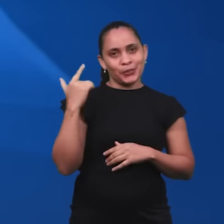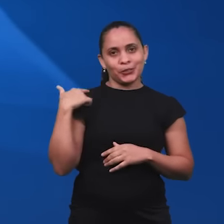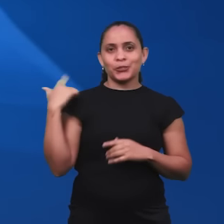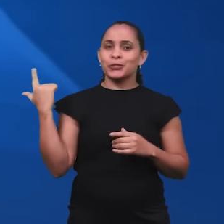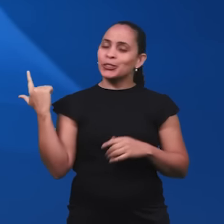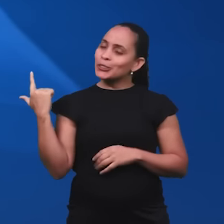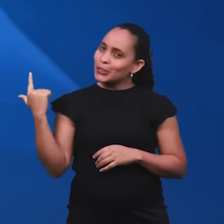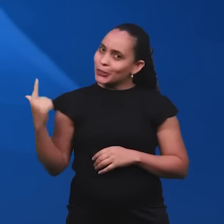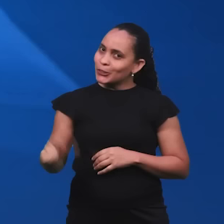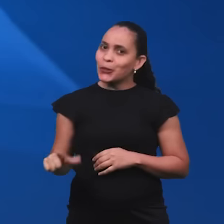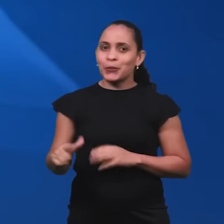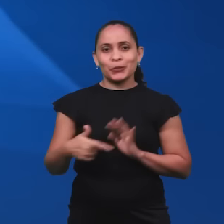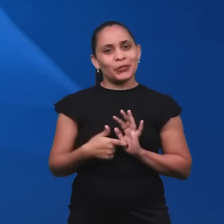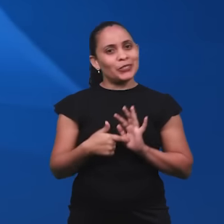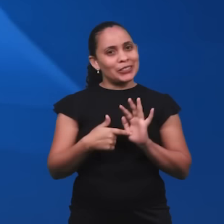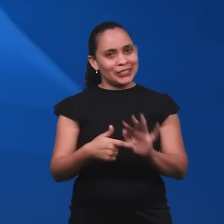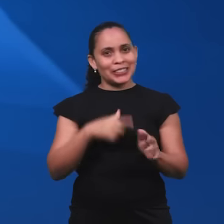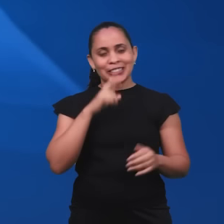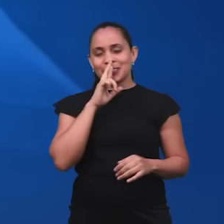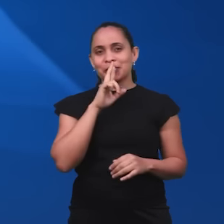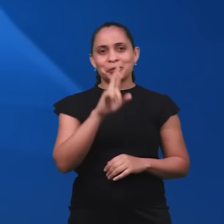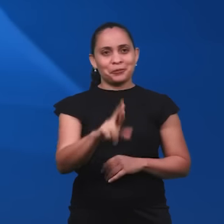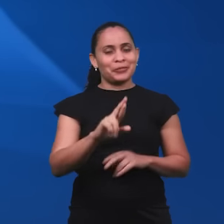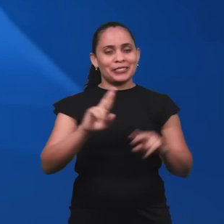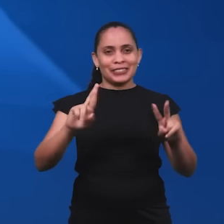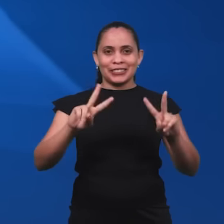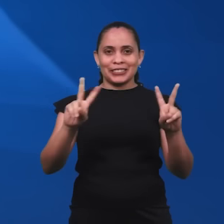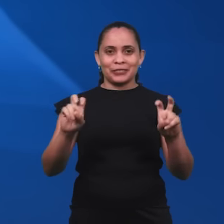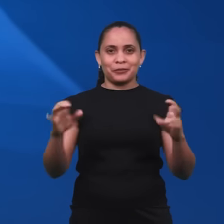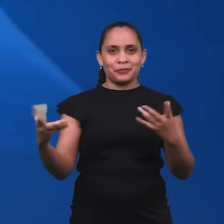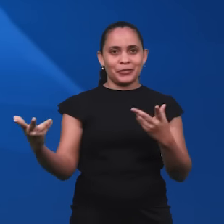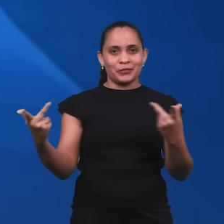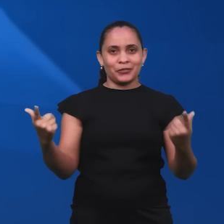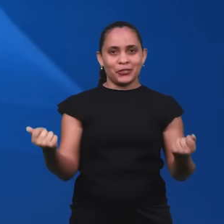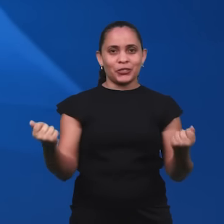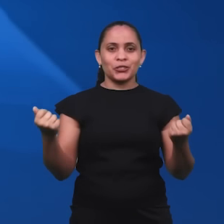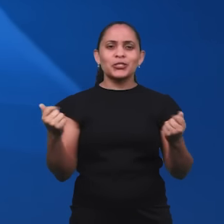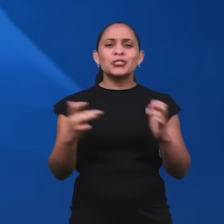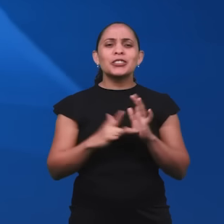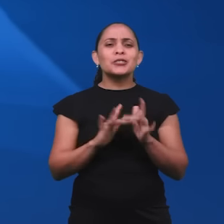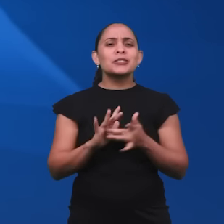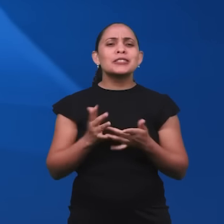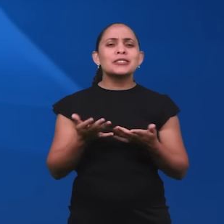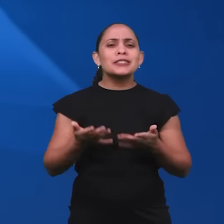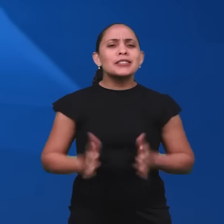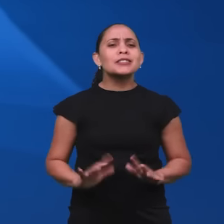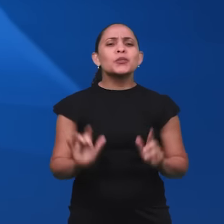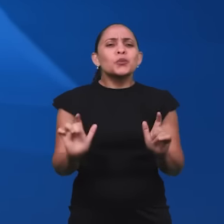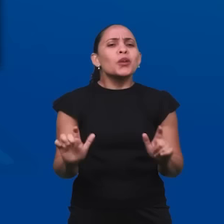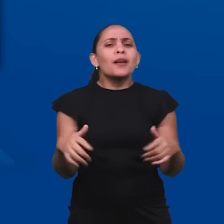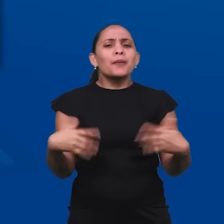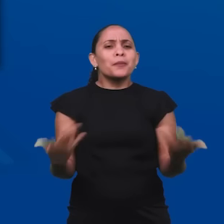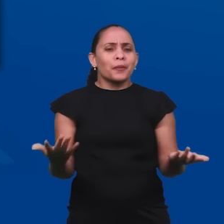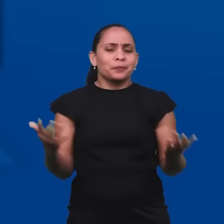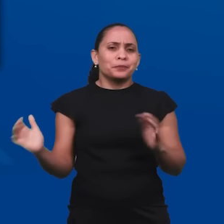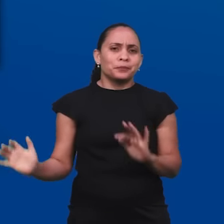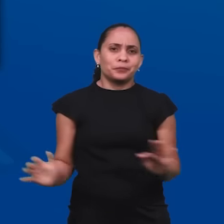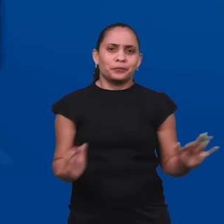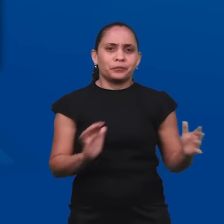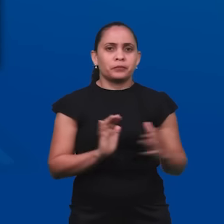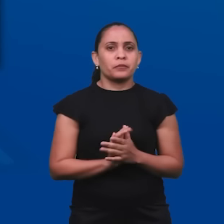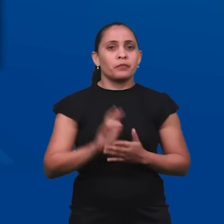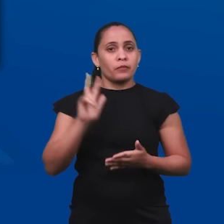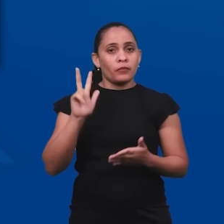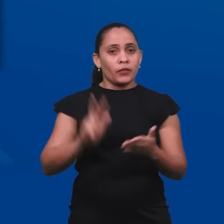vez nos trazer aqui a resposta desse assunto maravilhoso. Onde nasceu Jesus? Vamos aos 3 vídeos em sequência. Leia